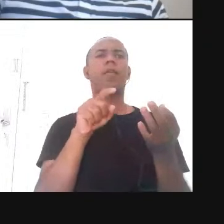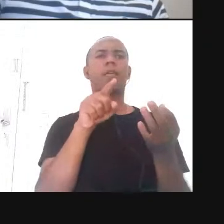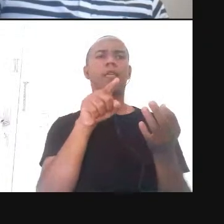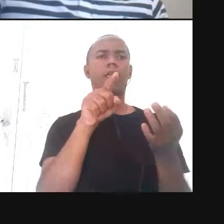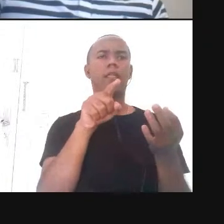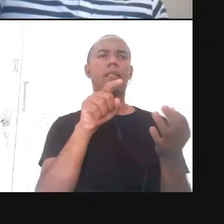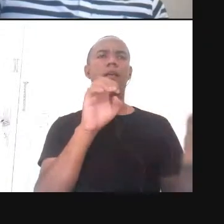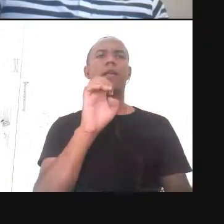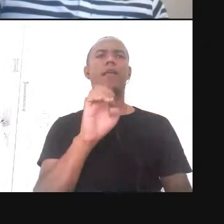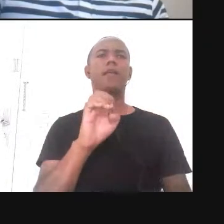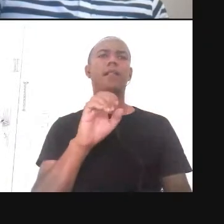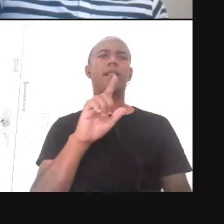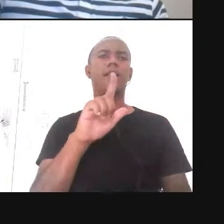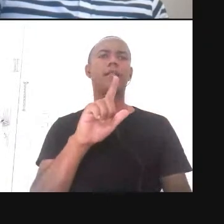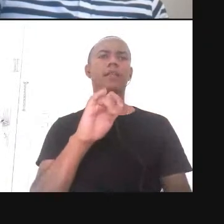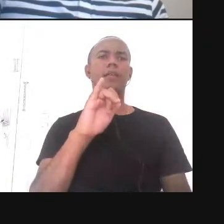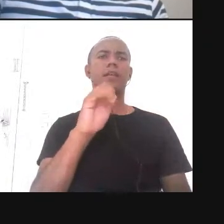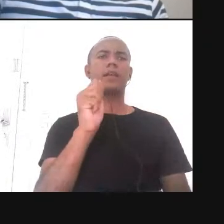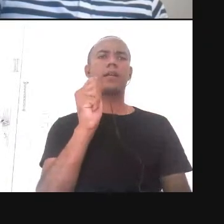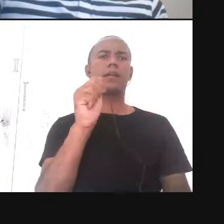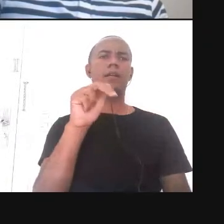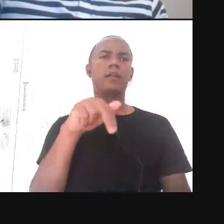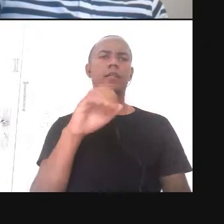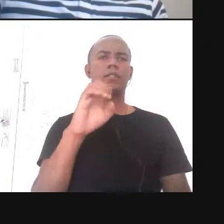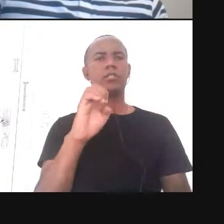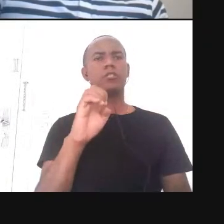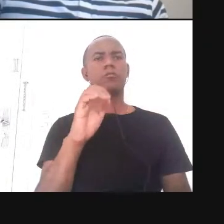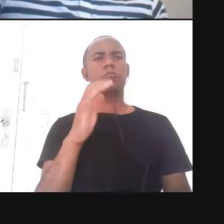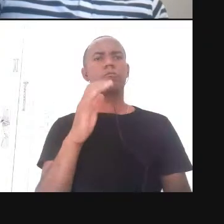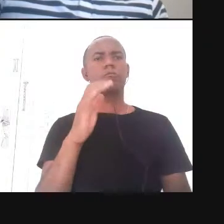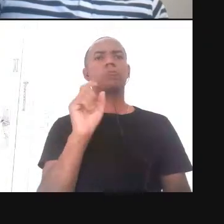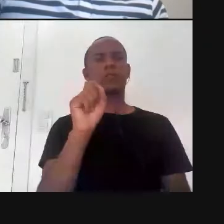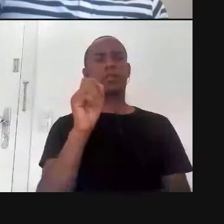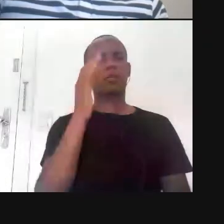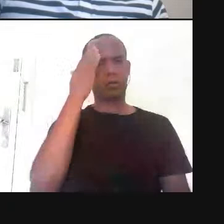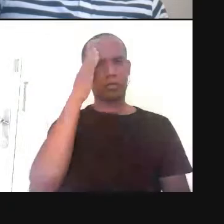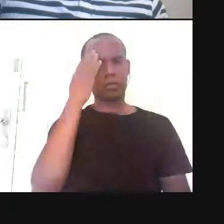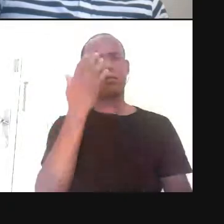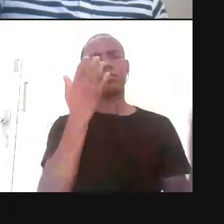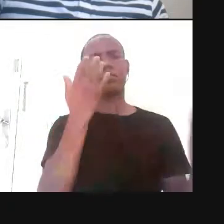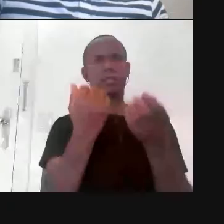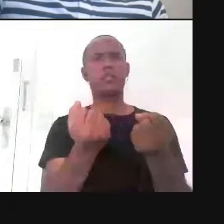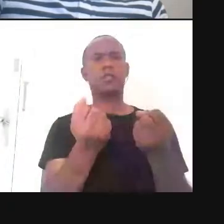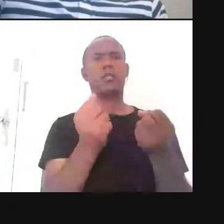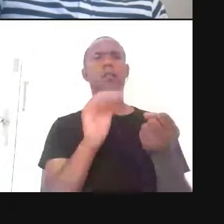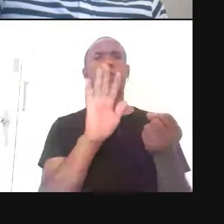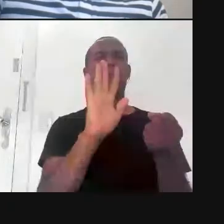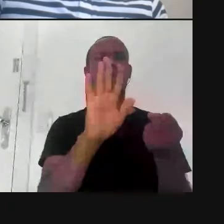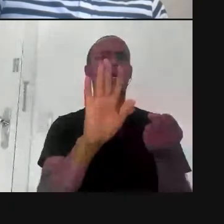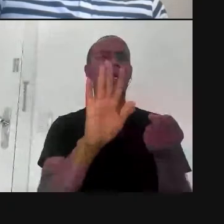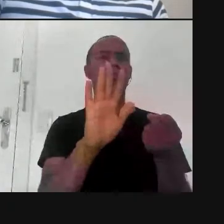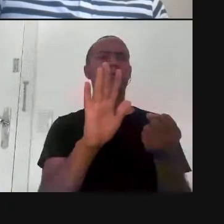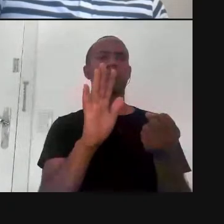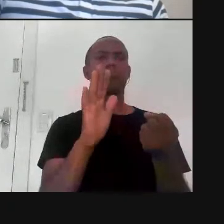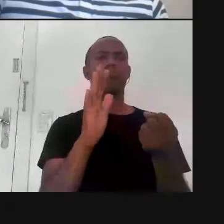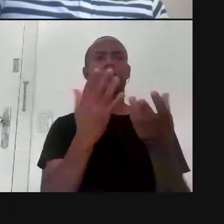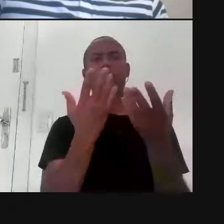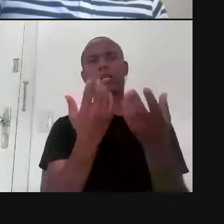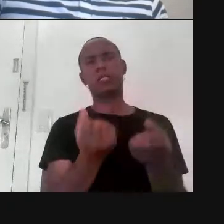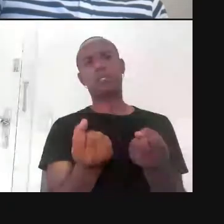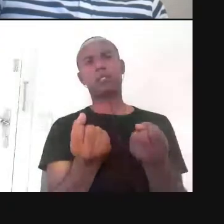não sei se estaremos de acordo com o fato